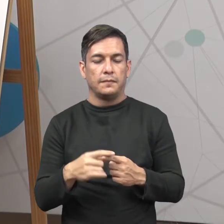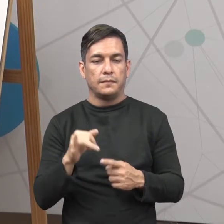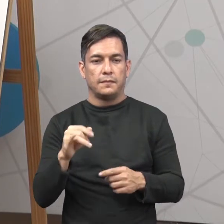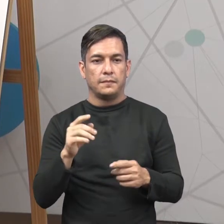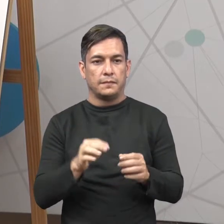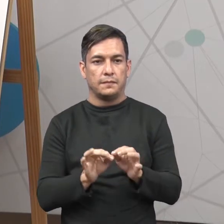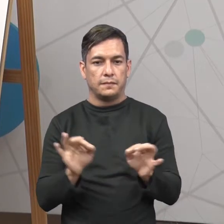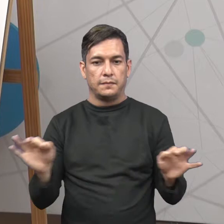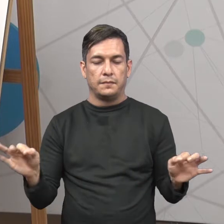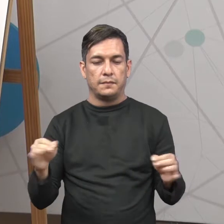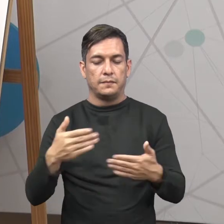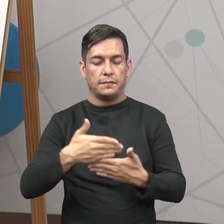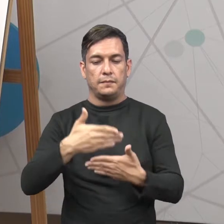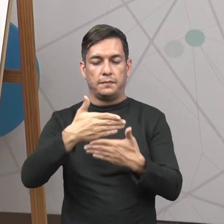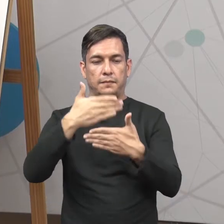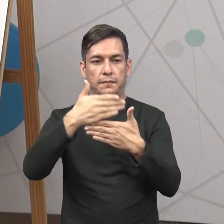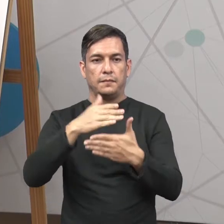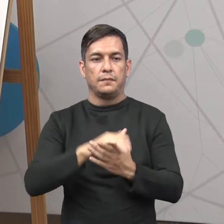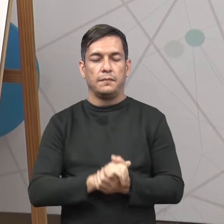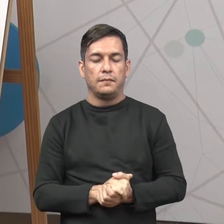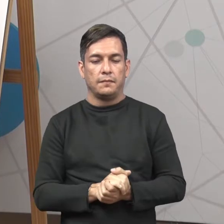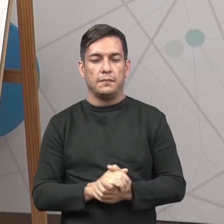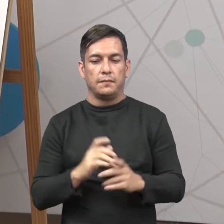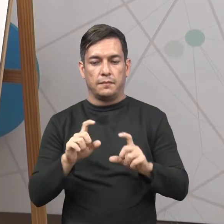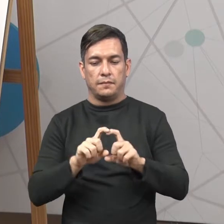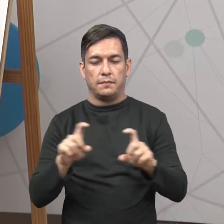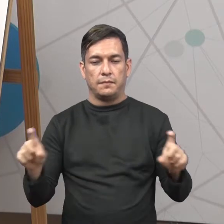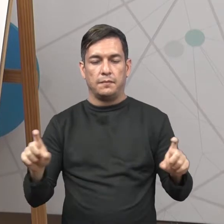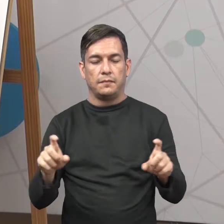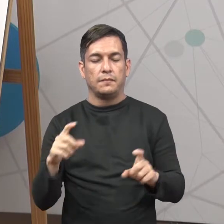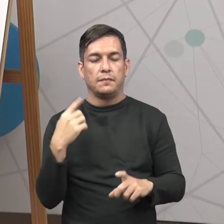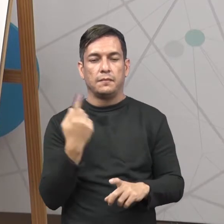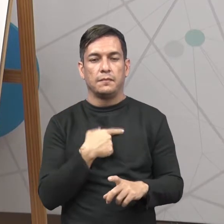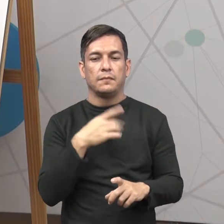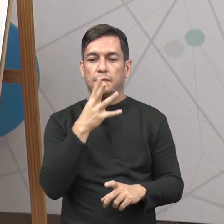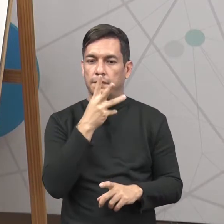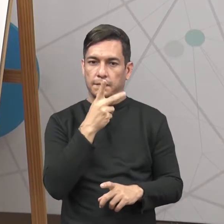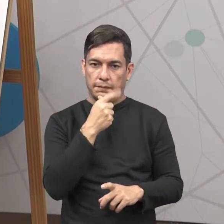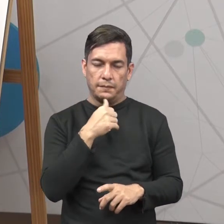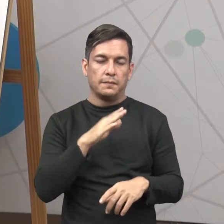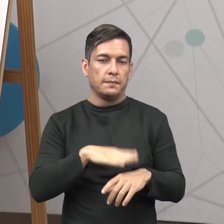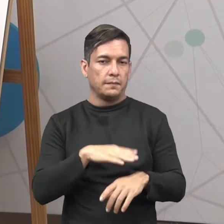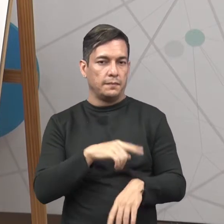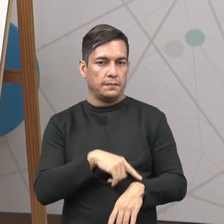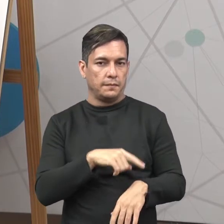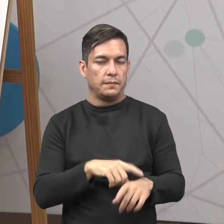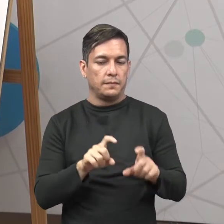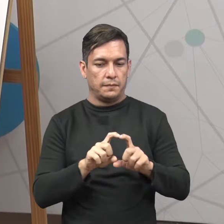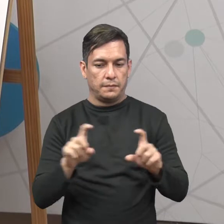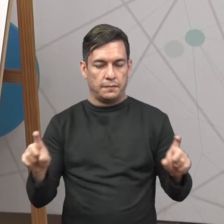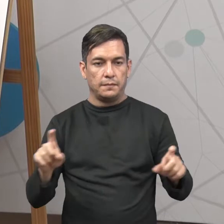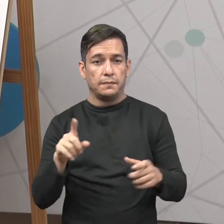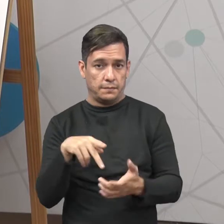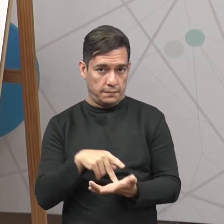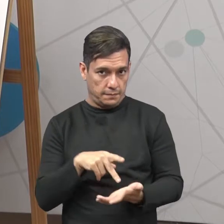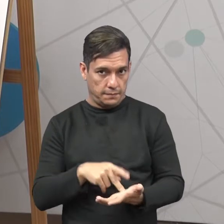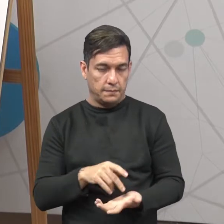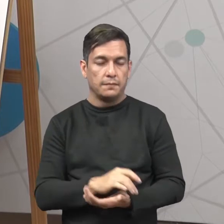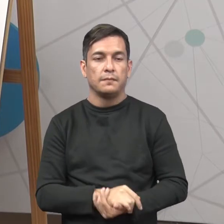formos medir uma parede com uma régua, nós iremos demorar mais tempo para medir, não é